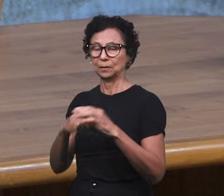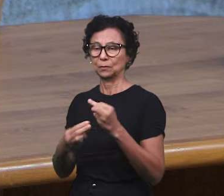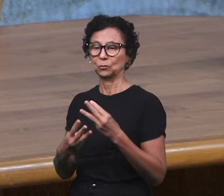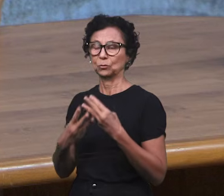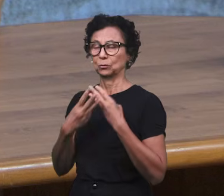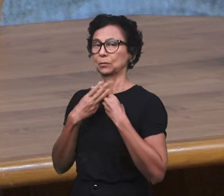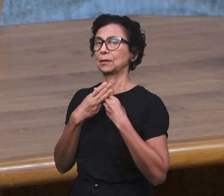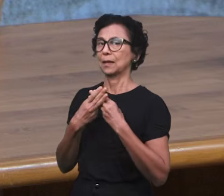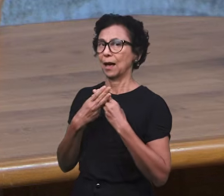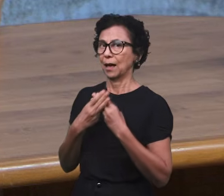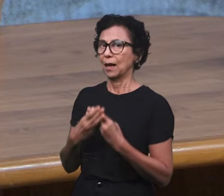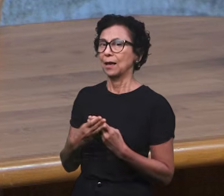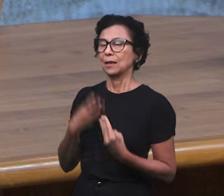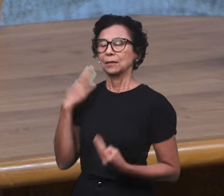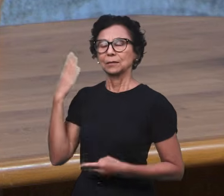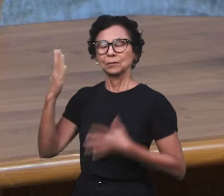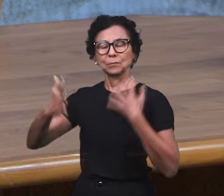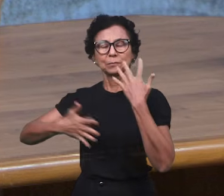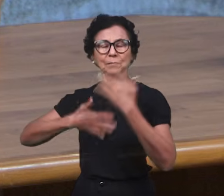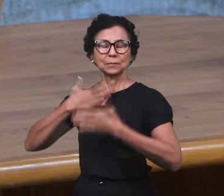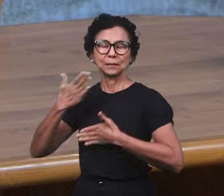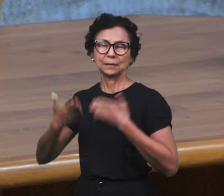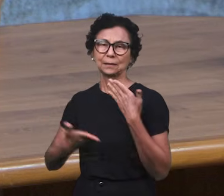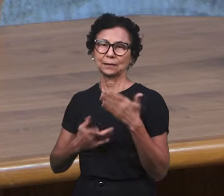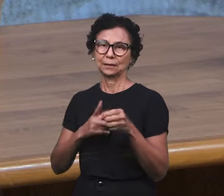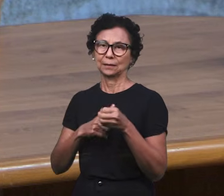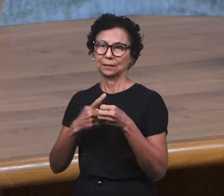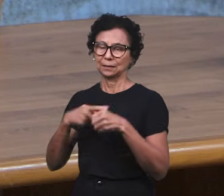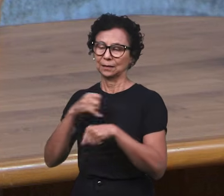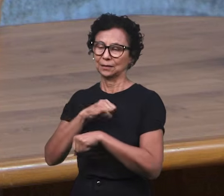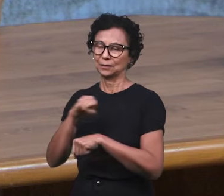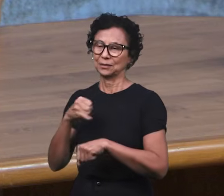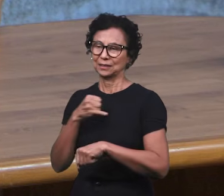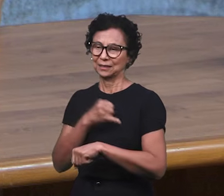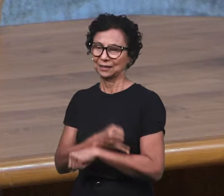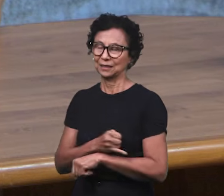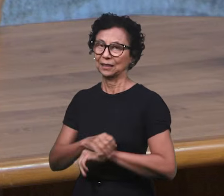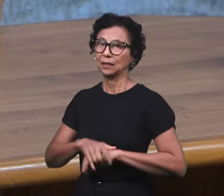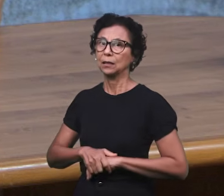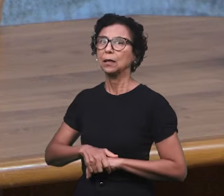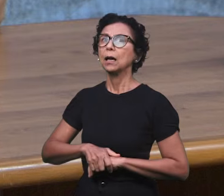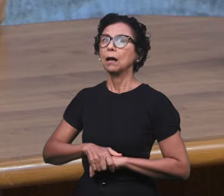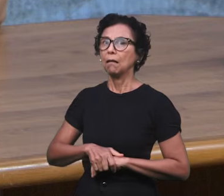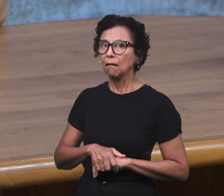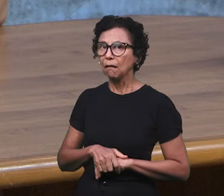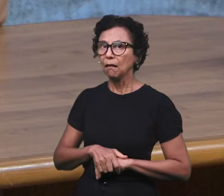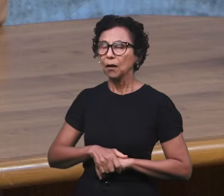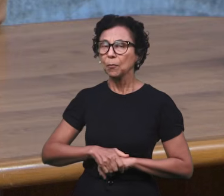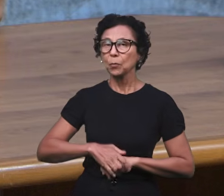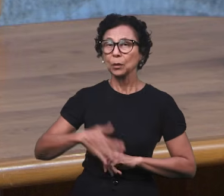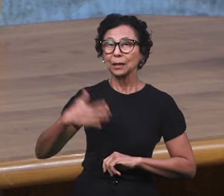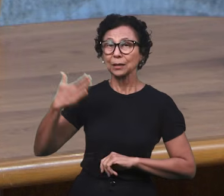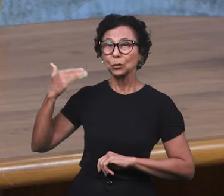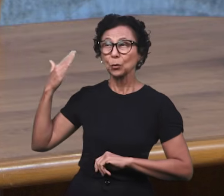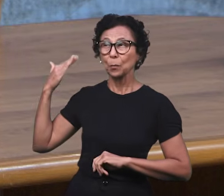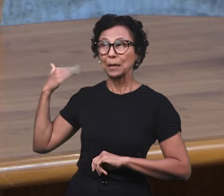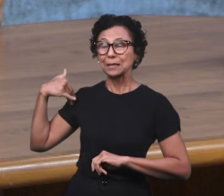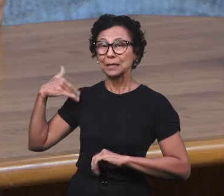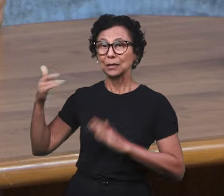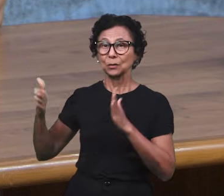E houve grande alegria em Jerusalém, porque desde os dias de Salomão,